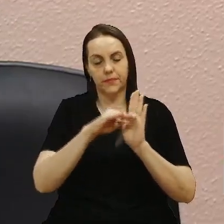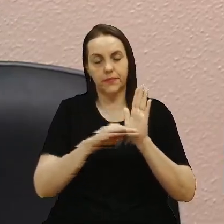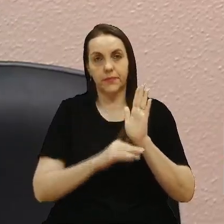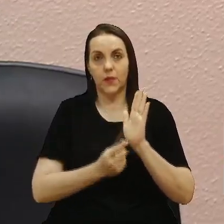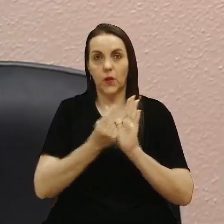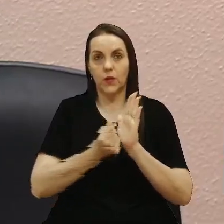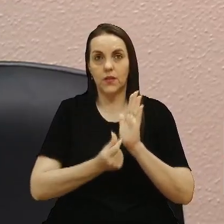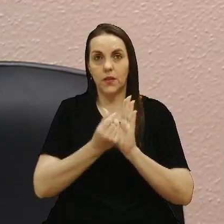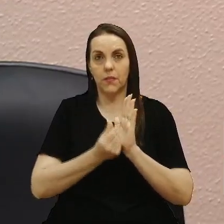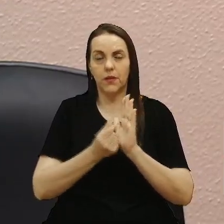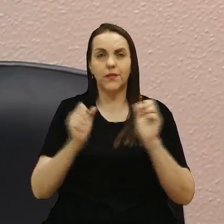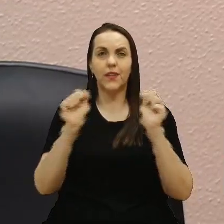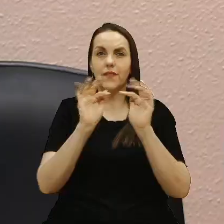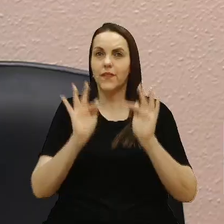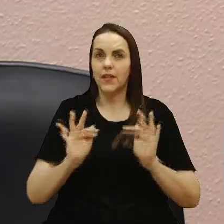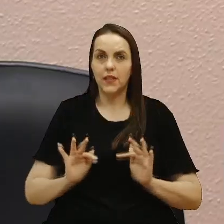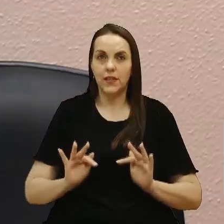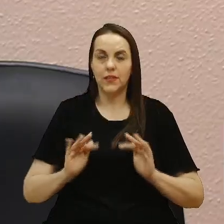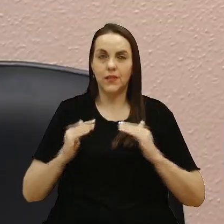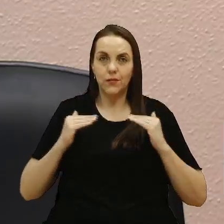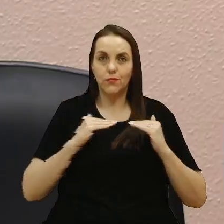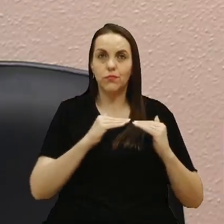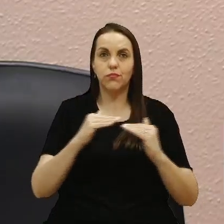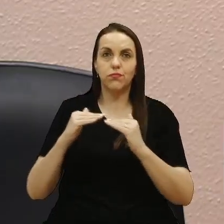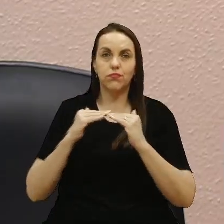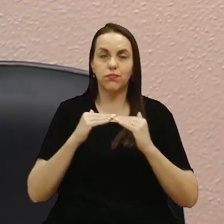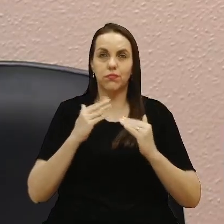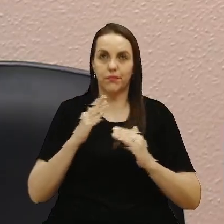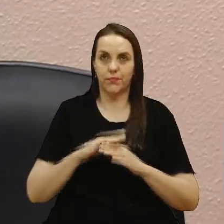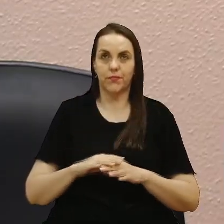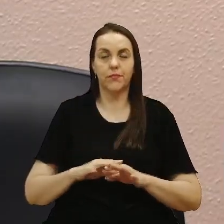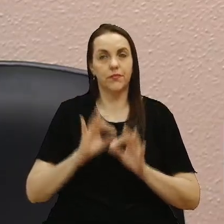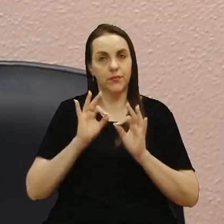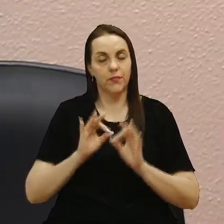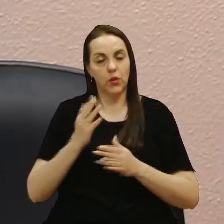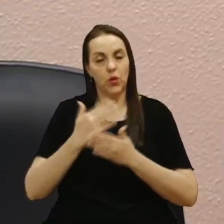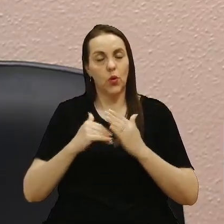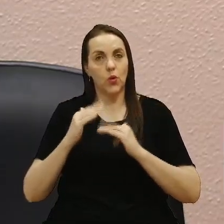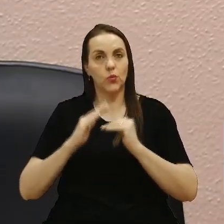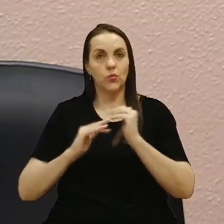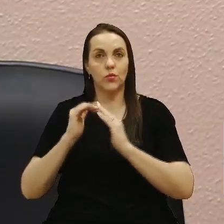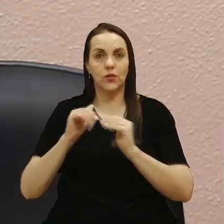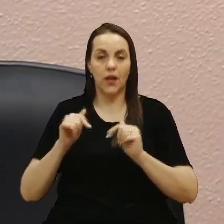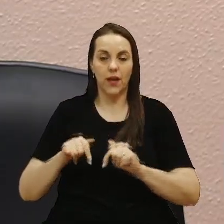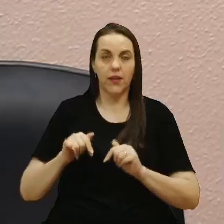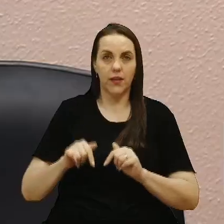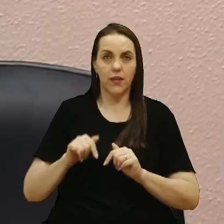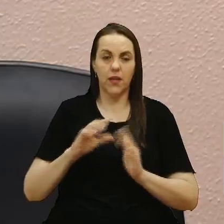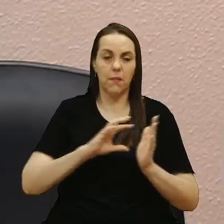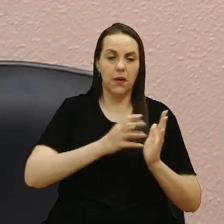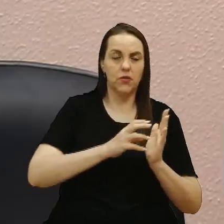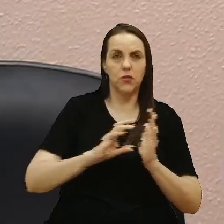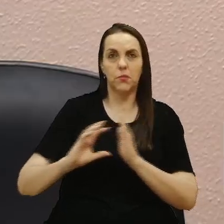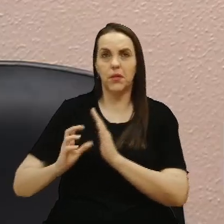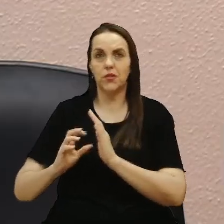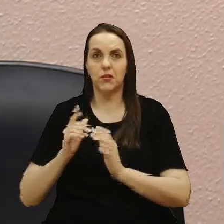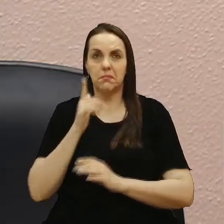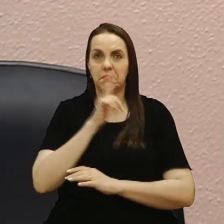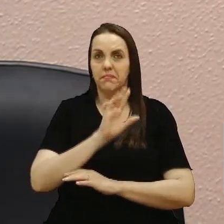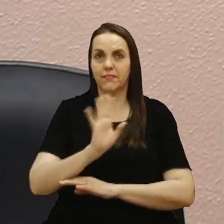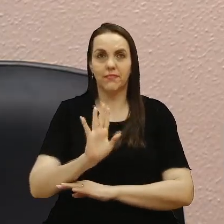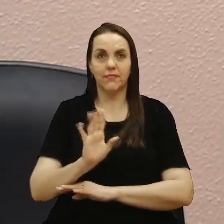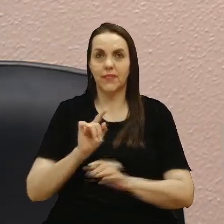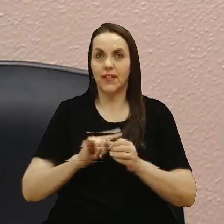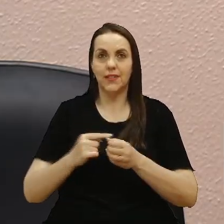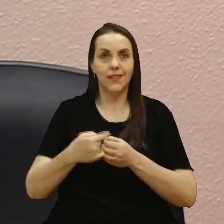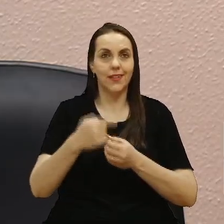ficamos muito felizes com o consenso, com a construção que nós conseguimos fazer aqui. Não ganhou apenas uma bancada ou outra, ganhou toda a cidade com as